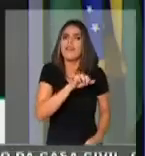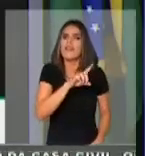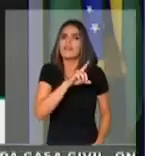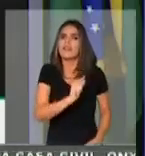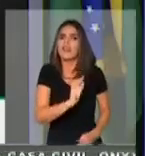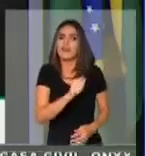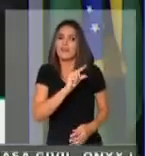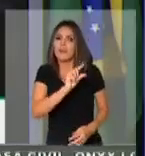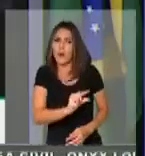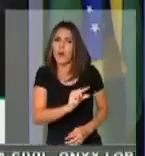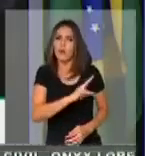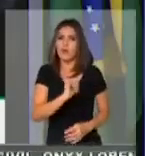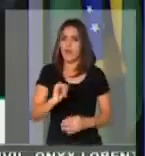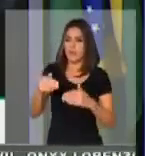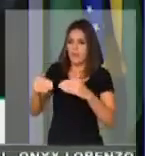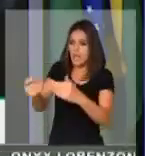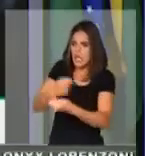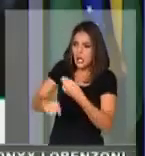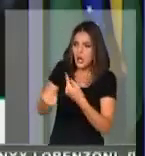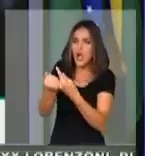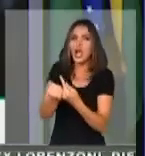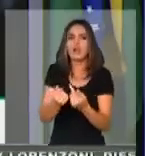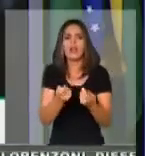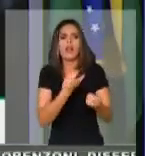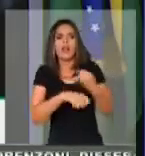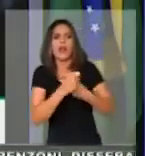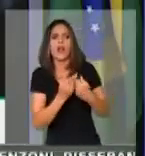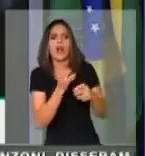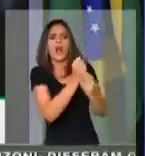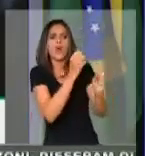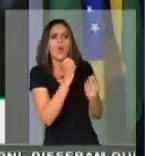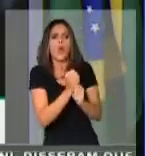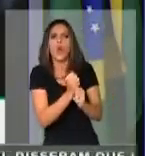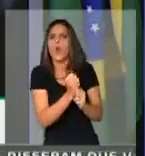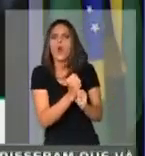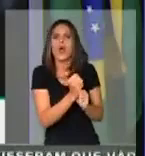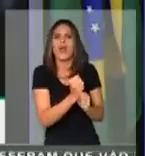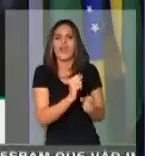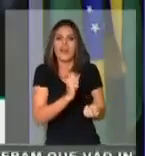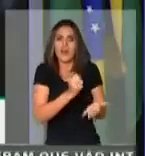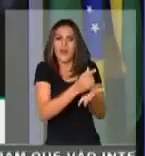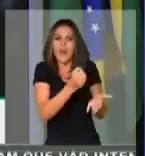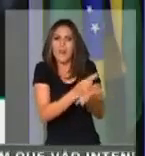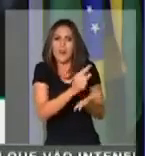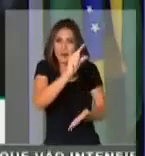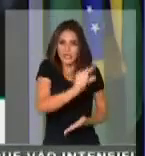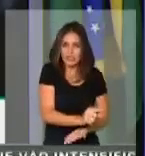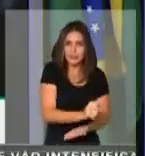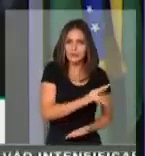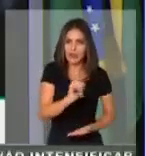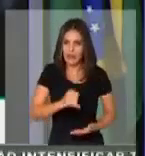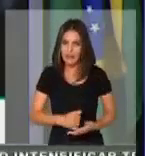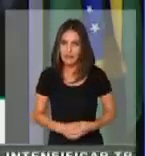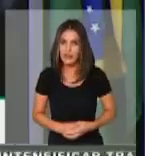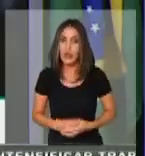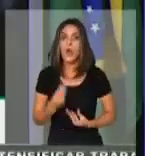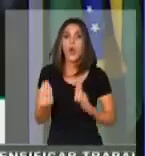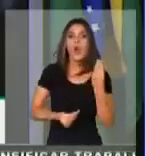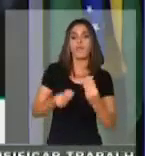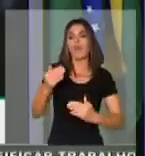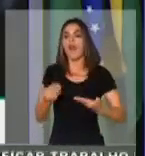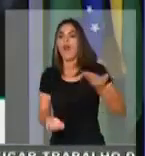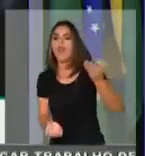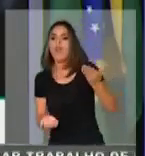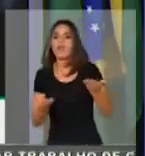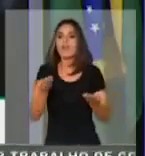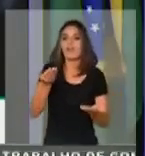Economia calculou esse impacto da queda no consumo? Ou simplesmente acredita que o mercado dará conta de equilibrar